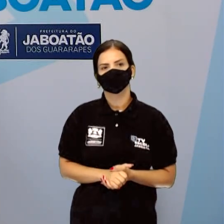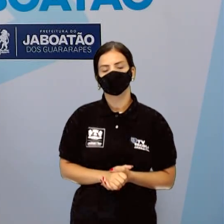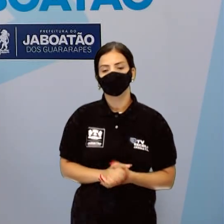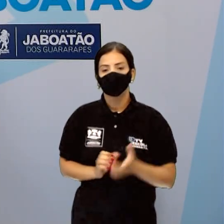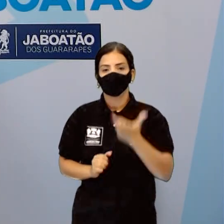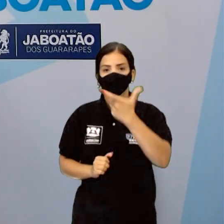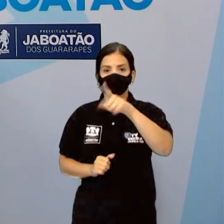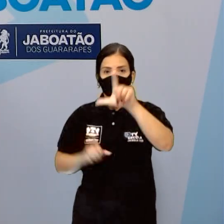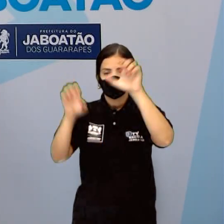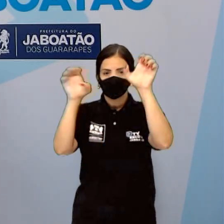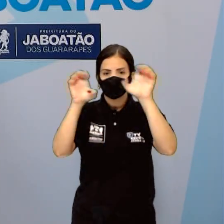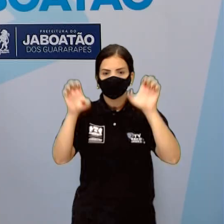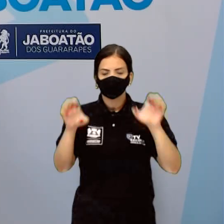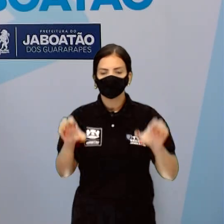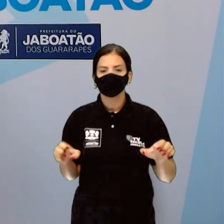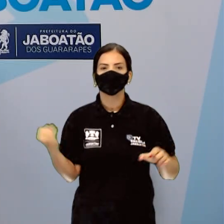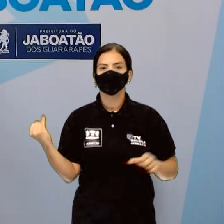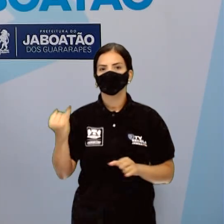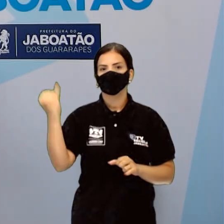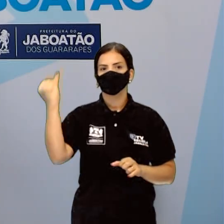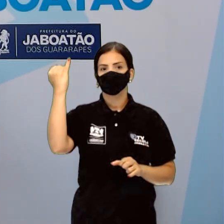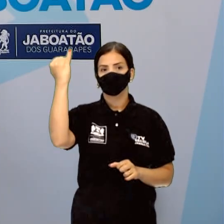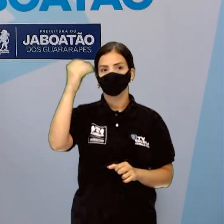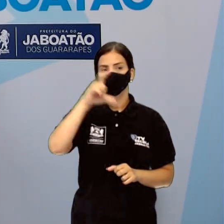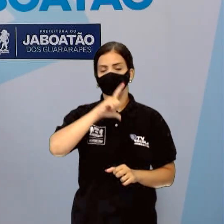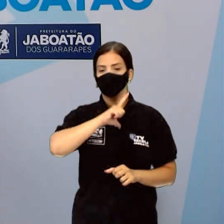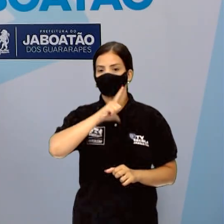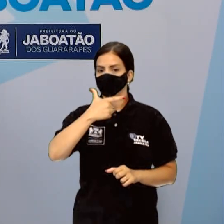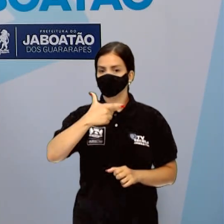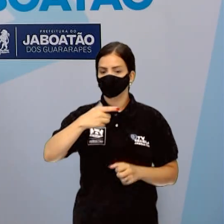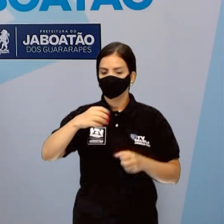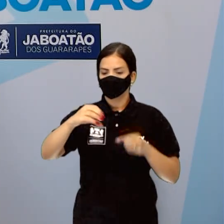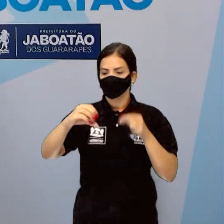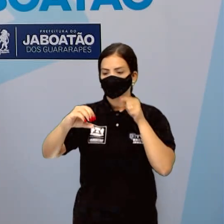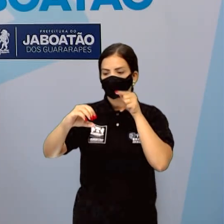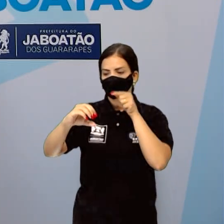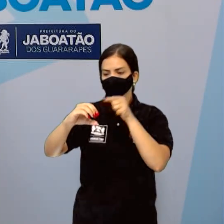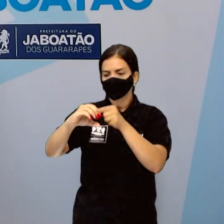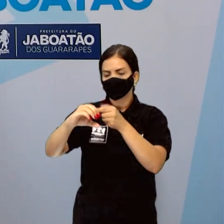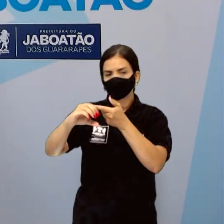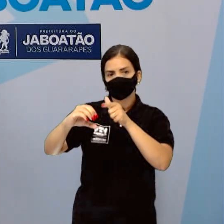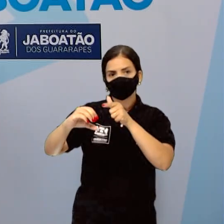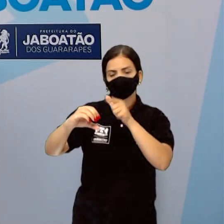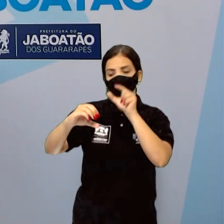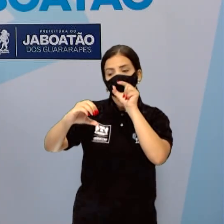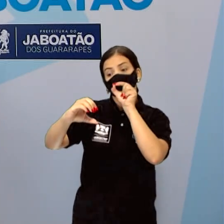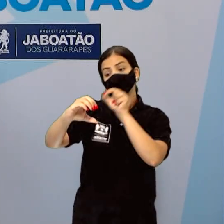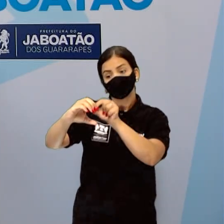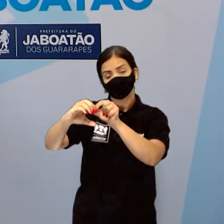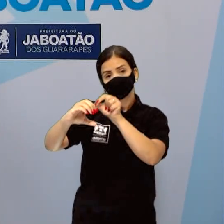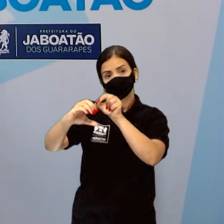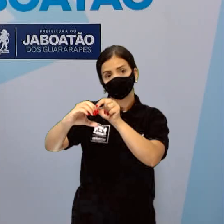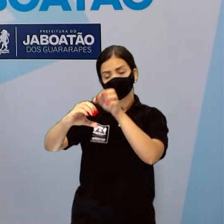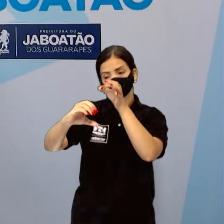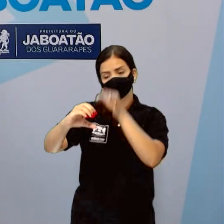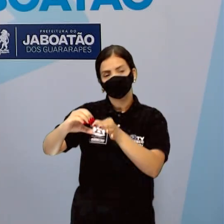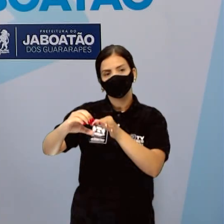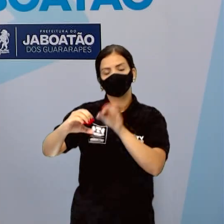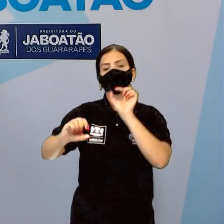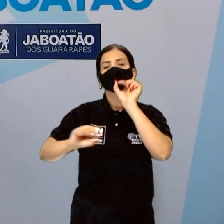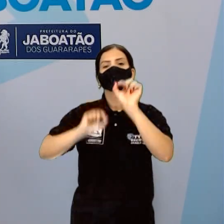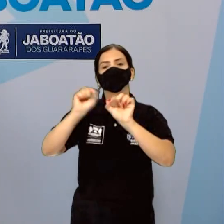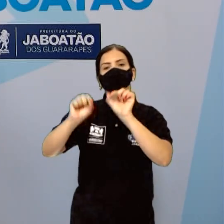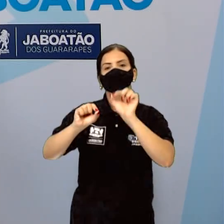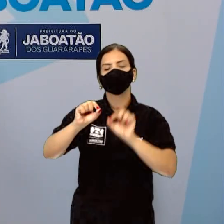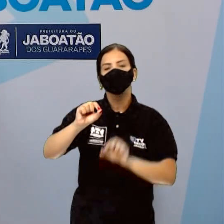Uma outra estrutura muito importante que não vai estar presente em células procariontes, somente em células eucariontes, é o citoesqueleto.